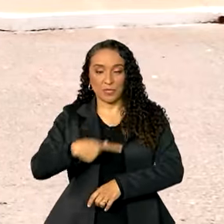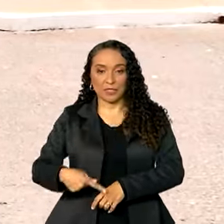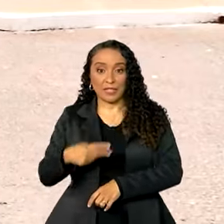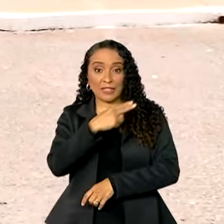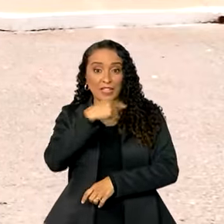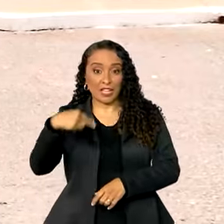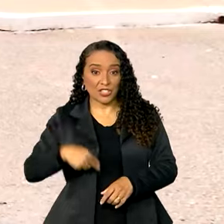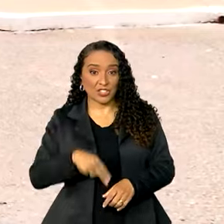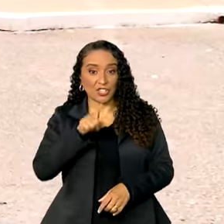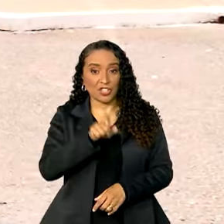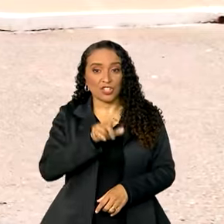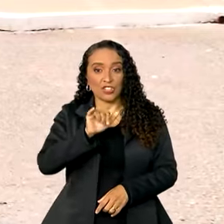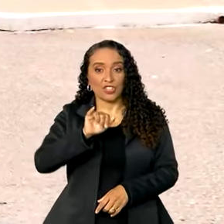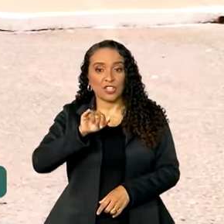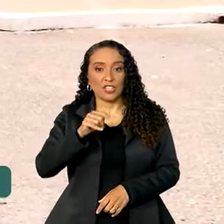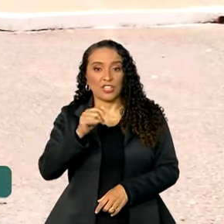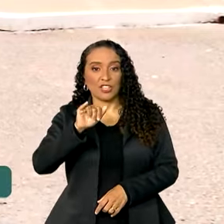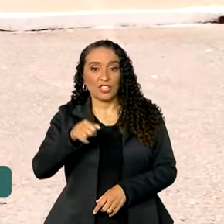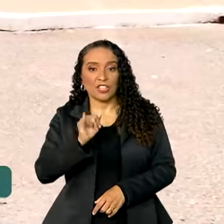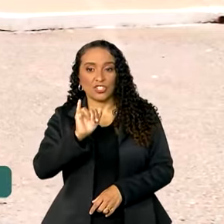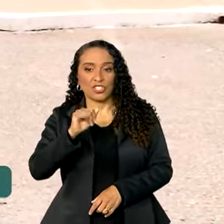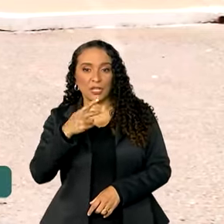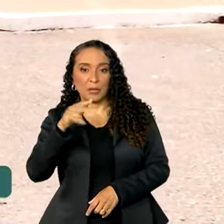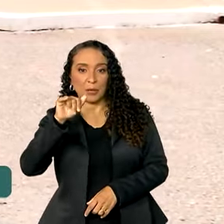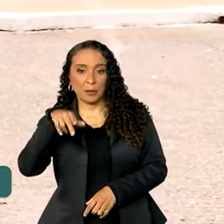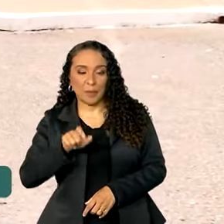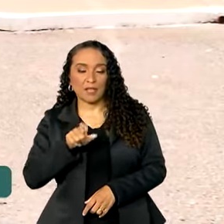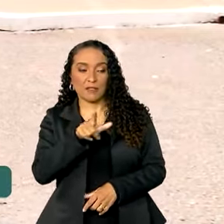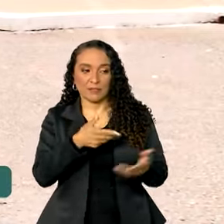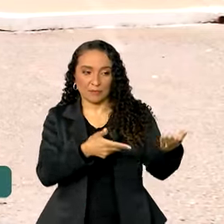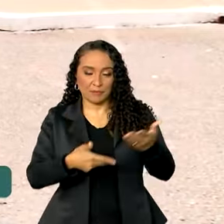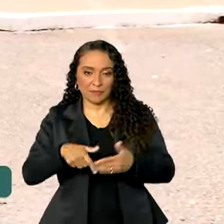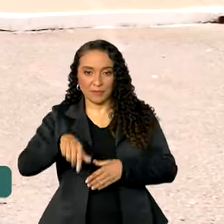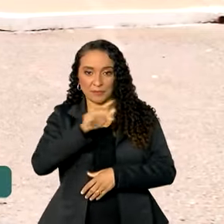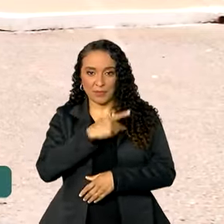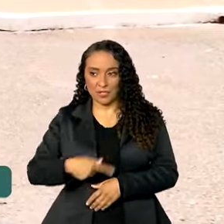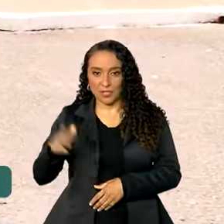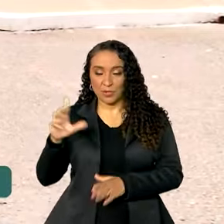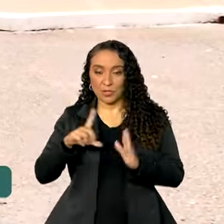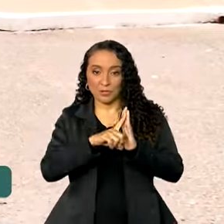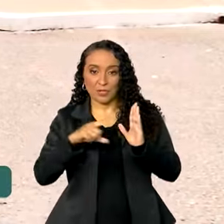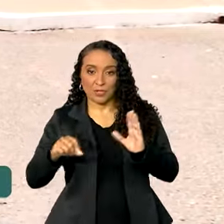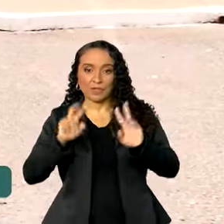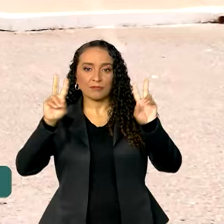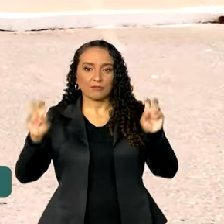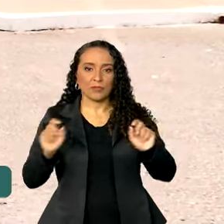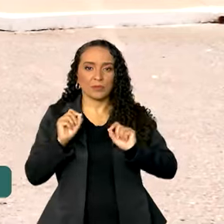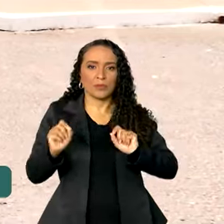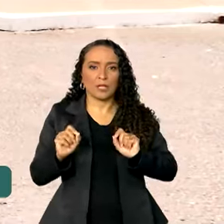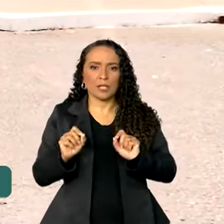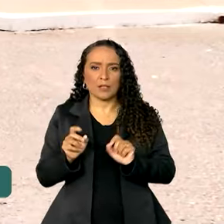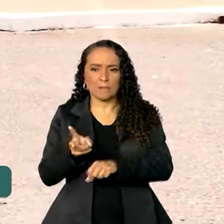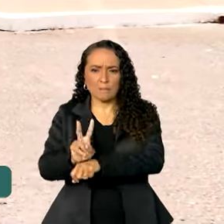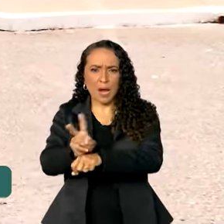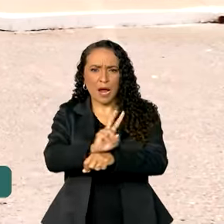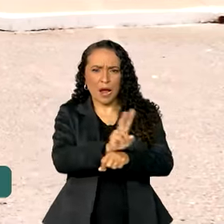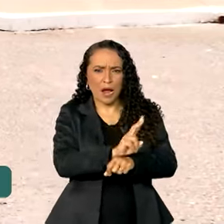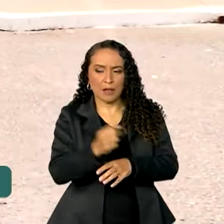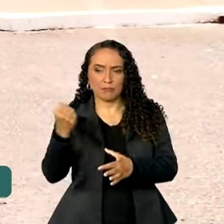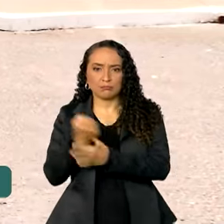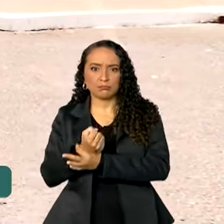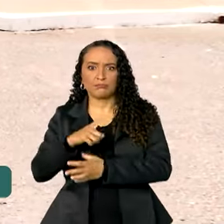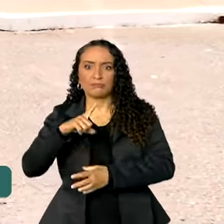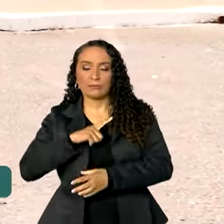da China, Xi Jinping, será recebido pelo presidente Lula aqui no Palácio da Alvorada, sob um forte esquema de segurança para